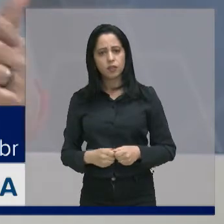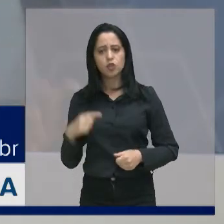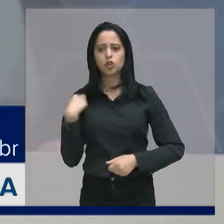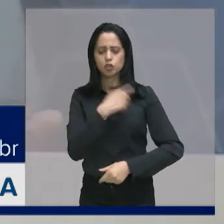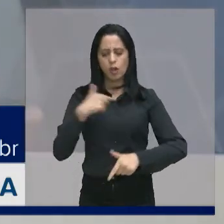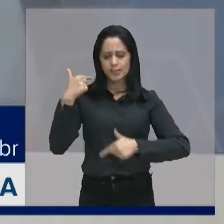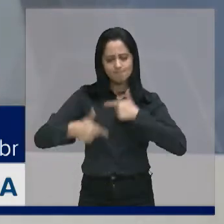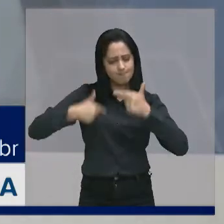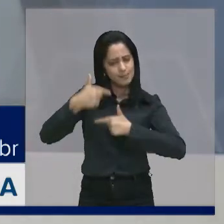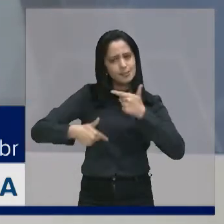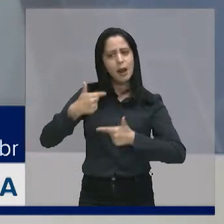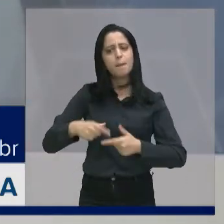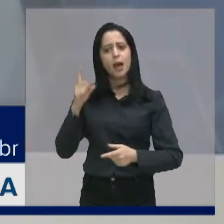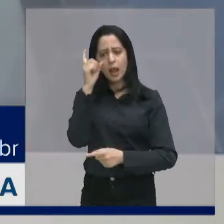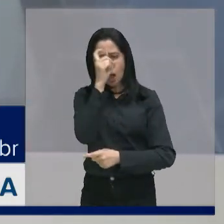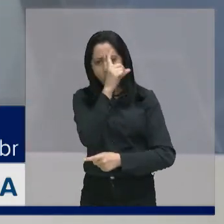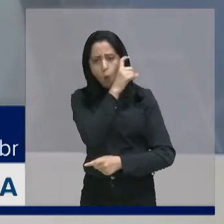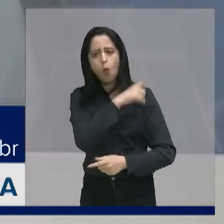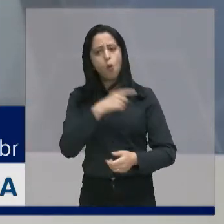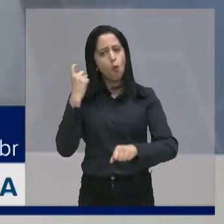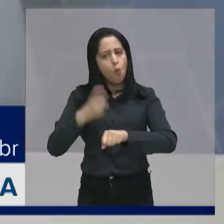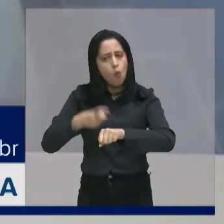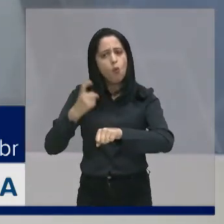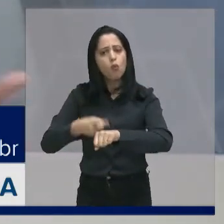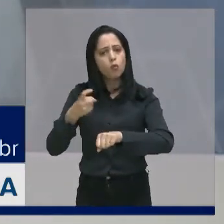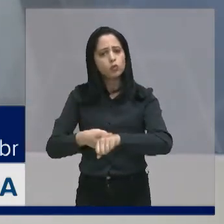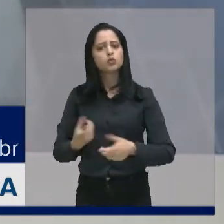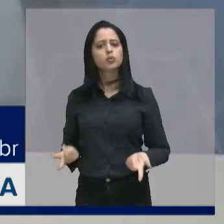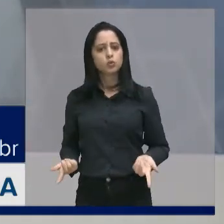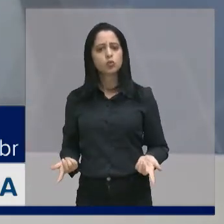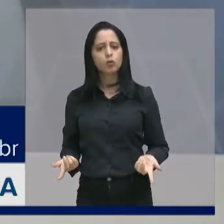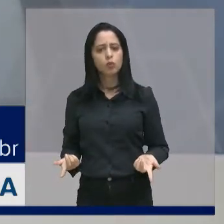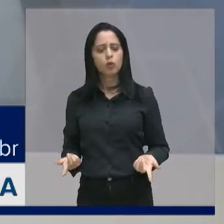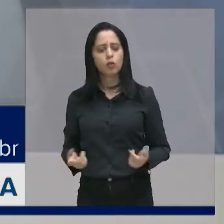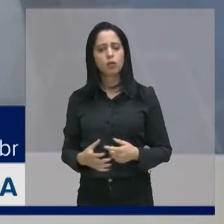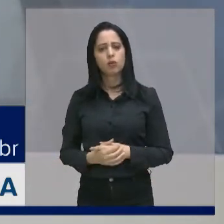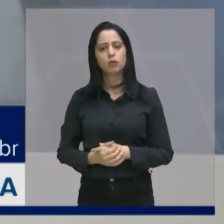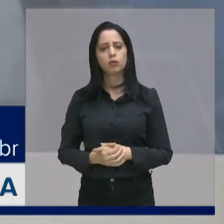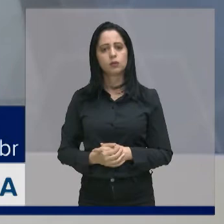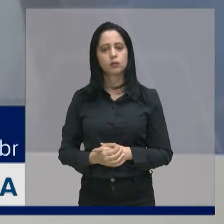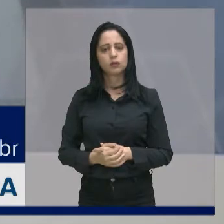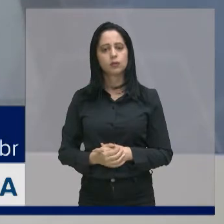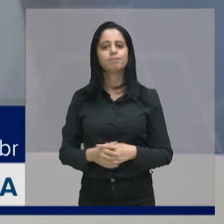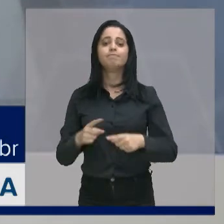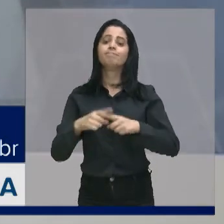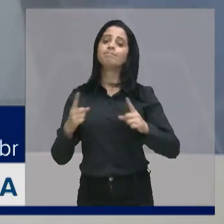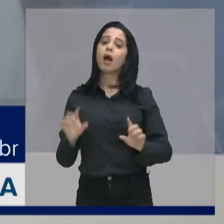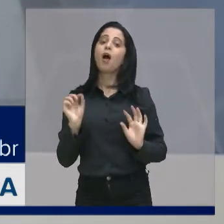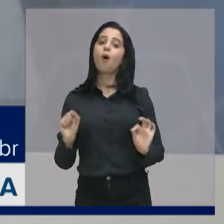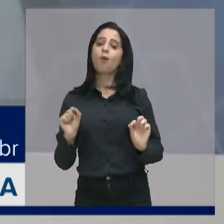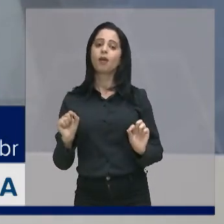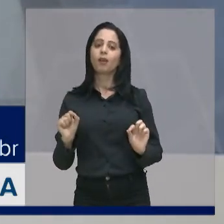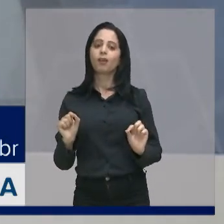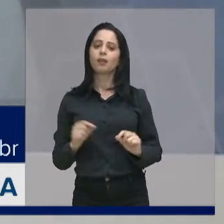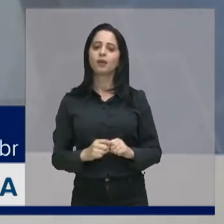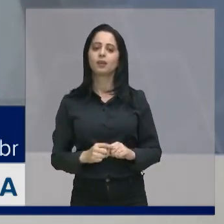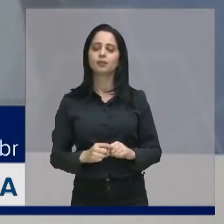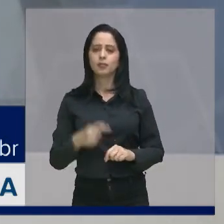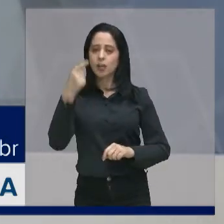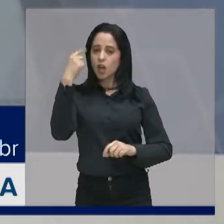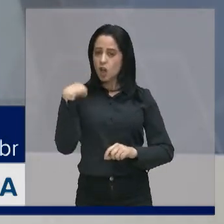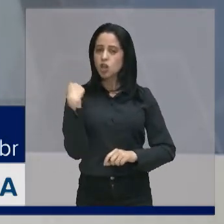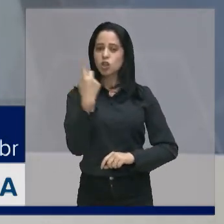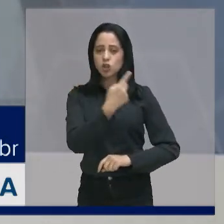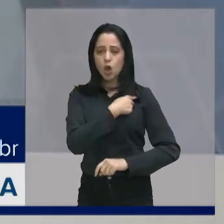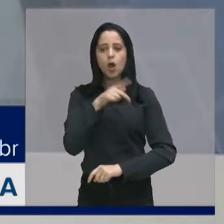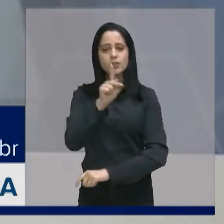serviço possível diante do que, com o que temos e diante da situação, mas lembrar que nós queremos também ser